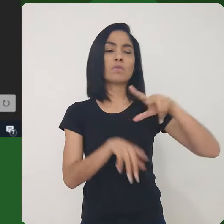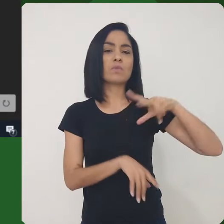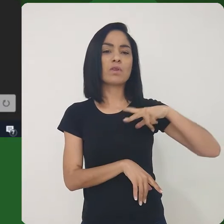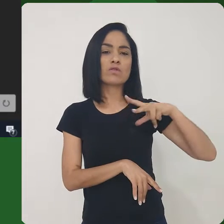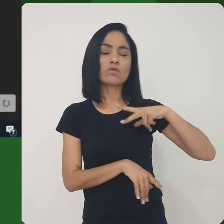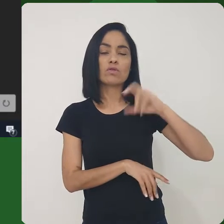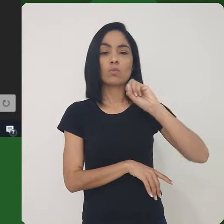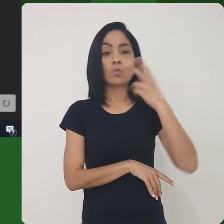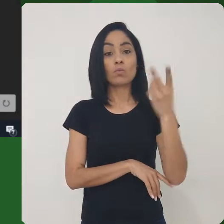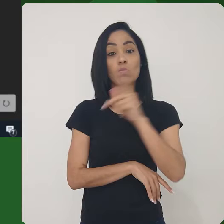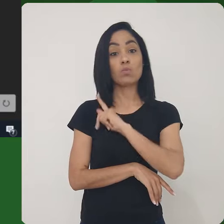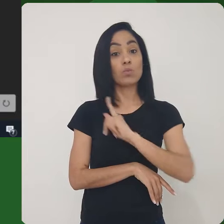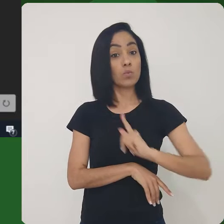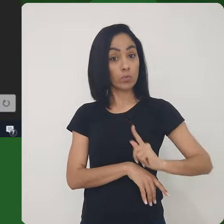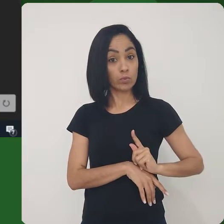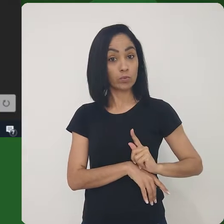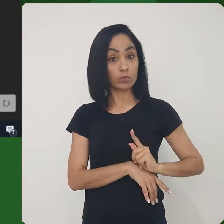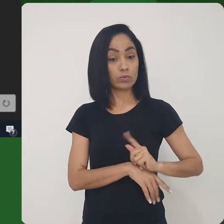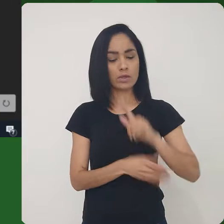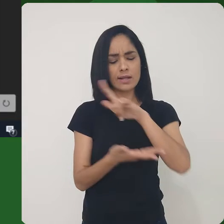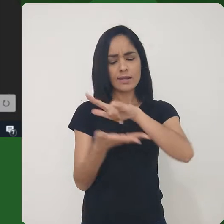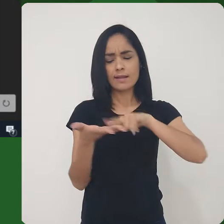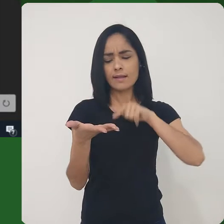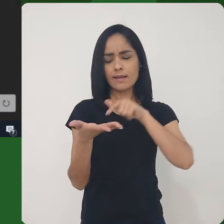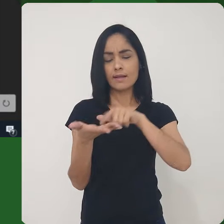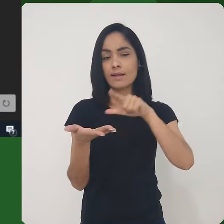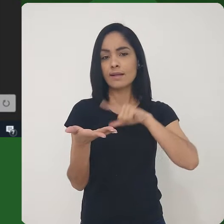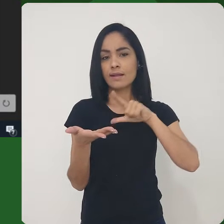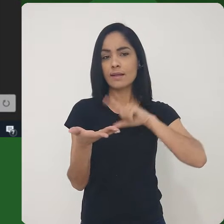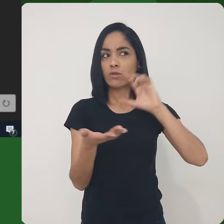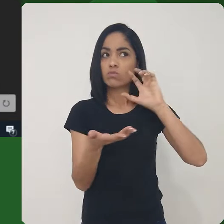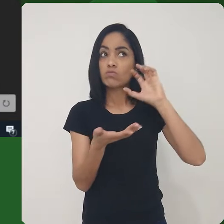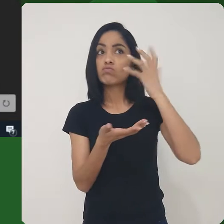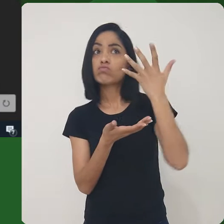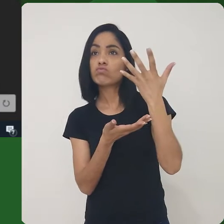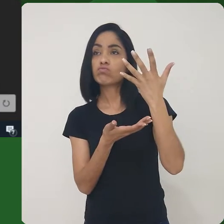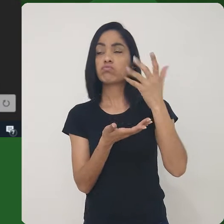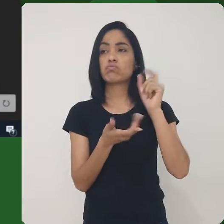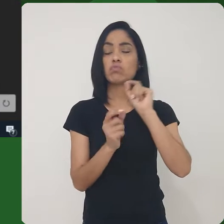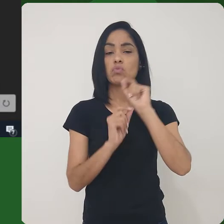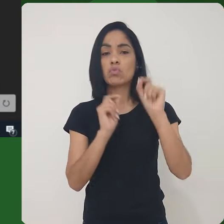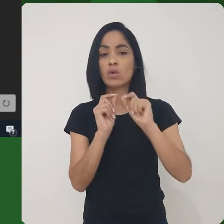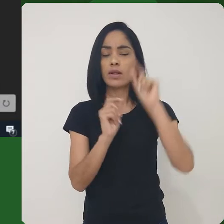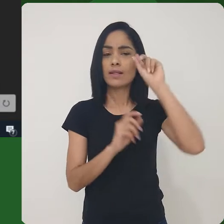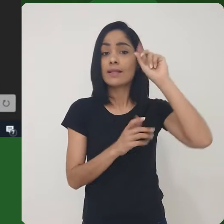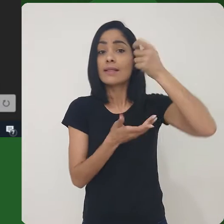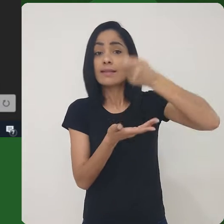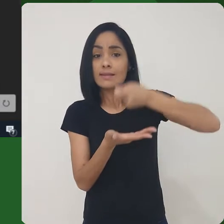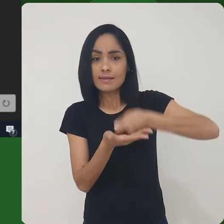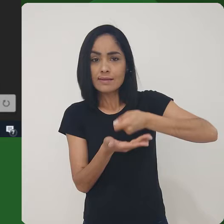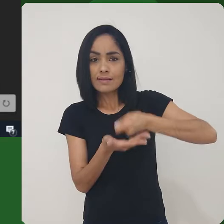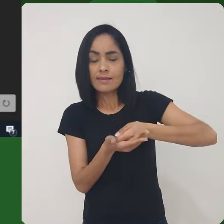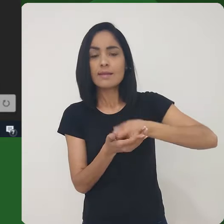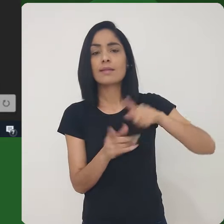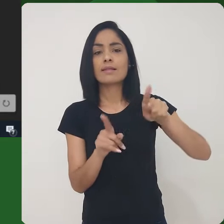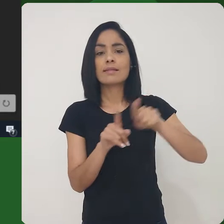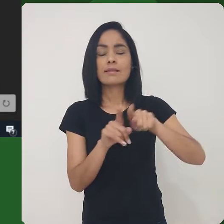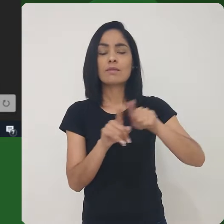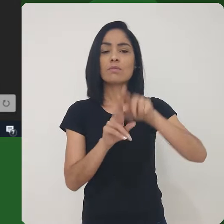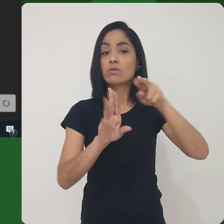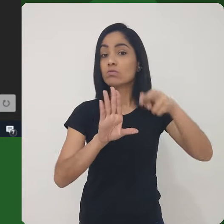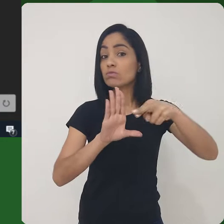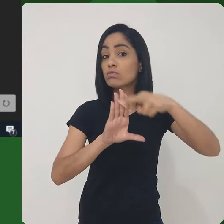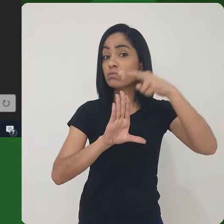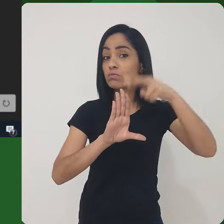particulares, dele constando, portanto, fatos, ocorrências, decisões,